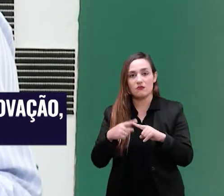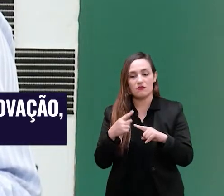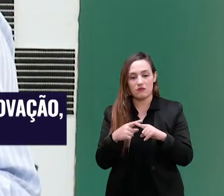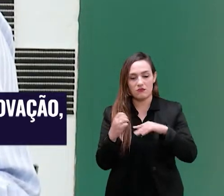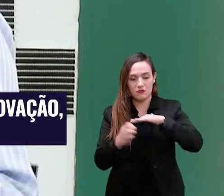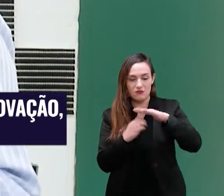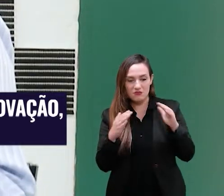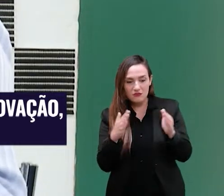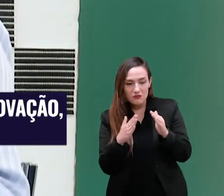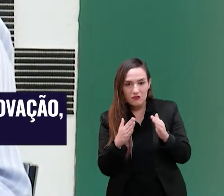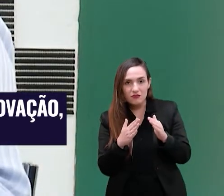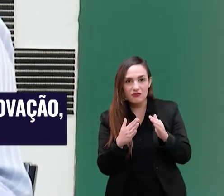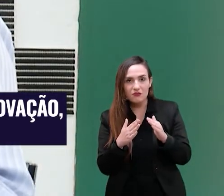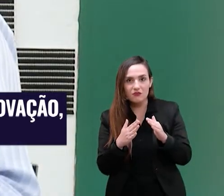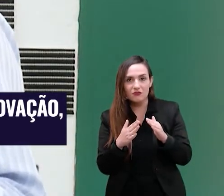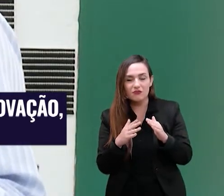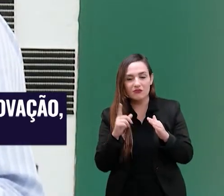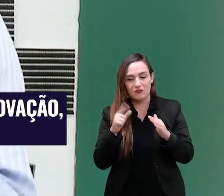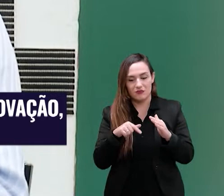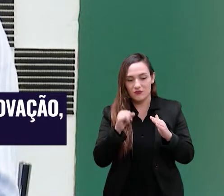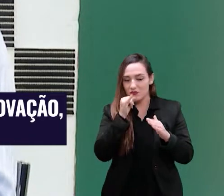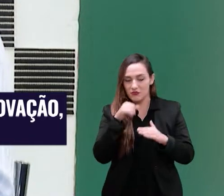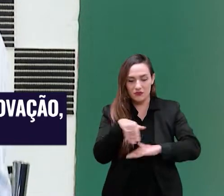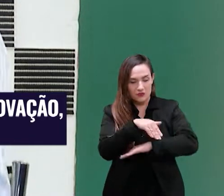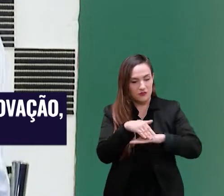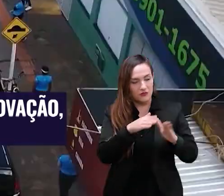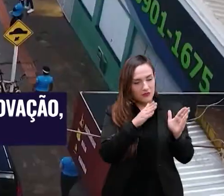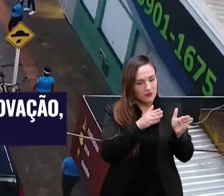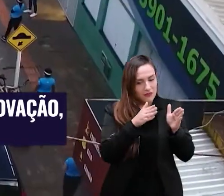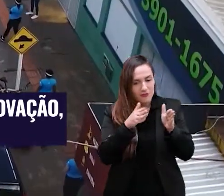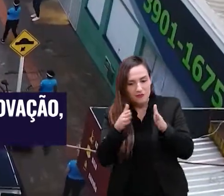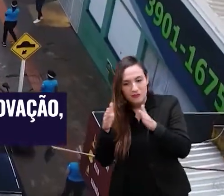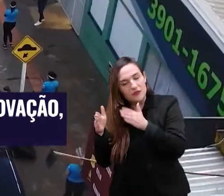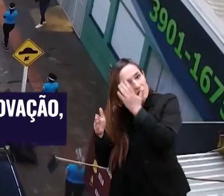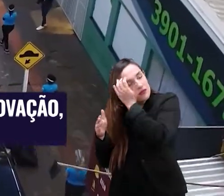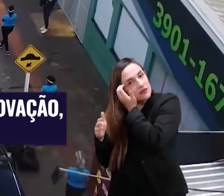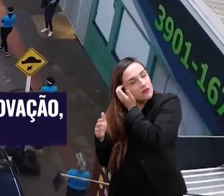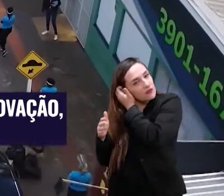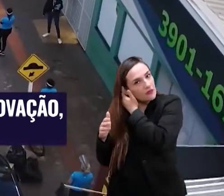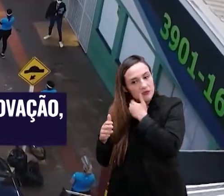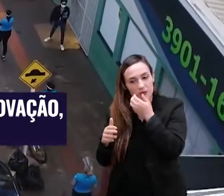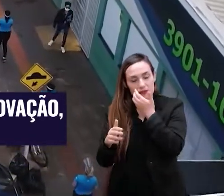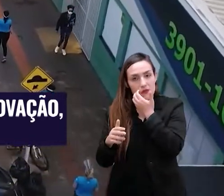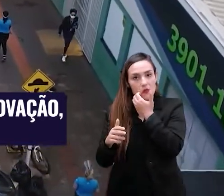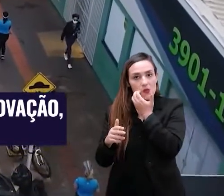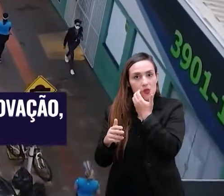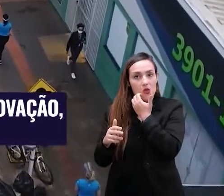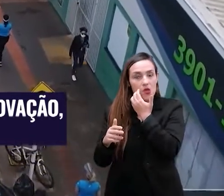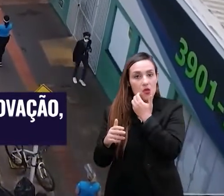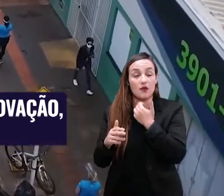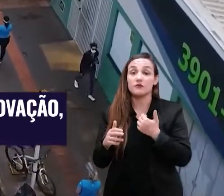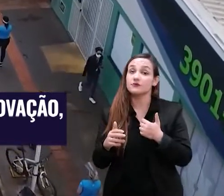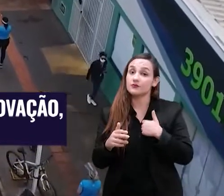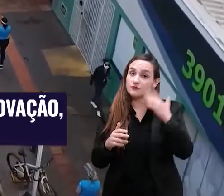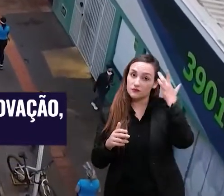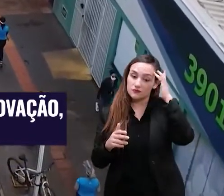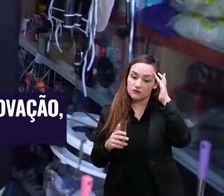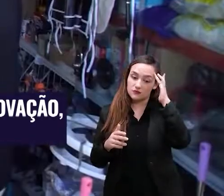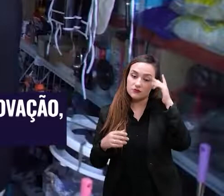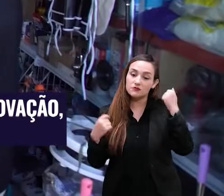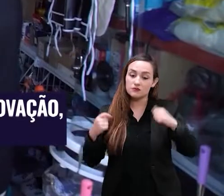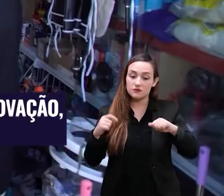negócio, muitas vezes quando vai numa rua é um atrás do outro, mas o que é que aconteceu com a dinamização, uhum, eu acho que por um